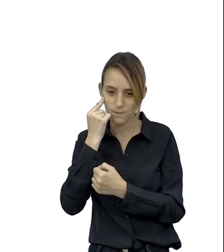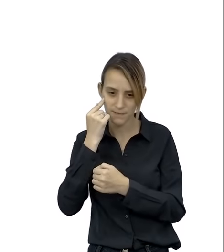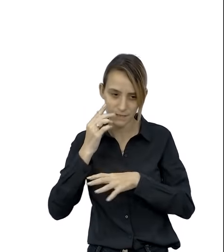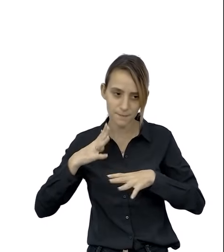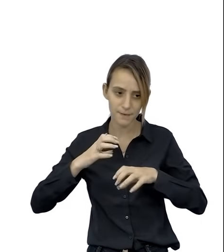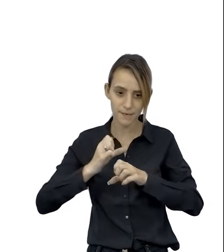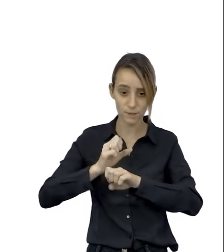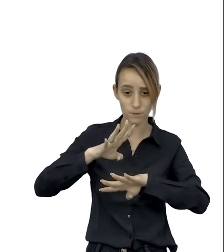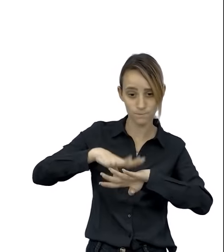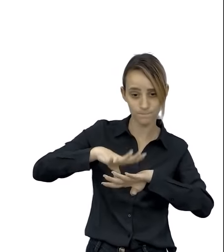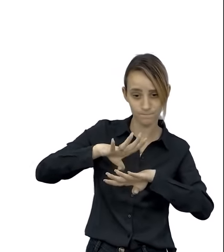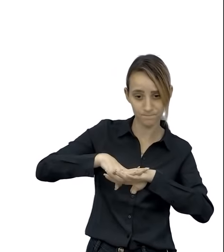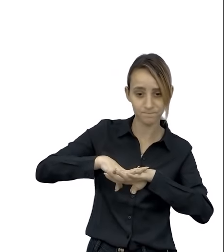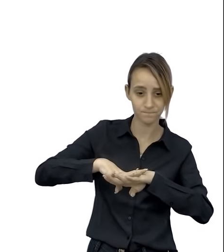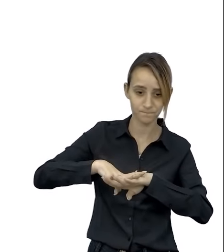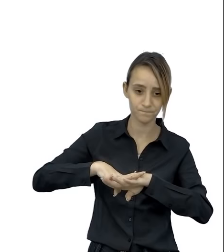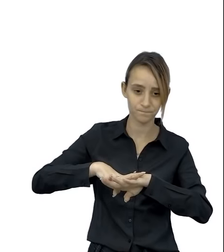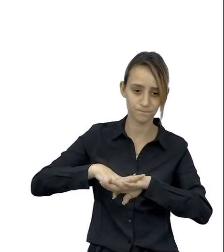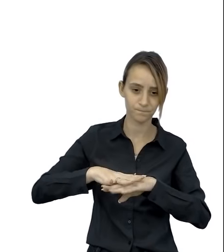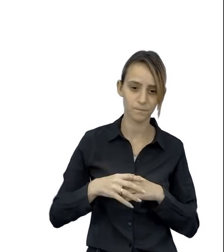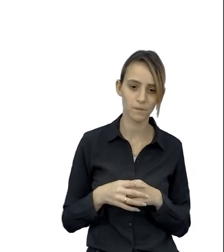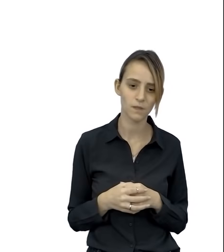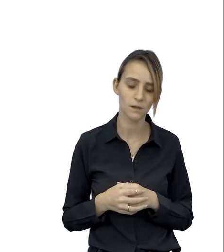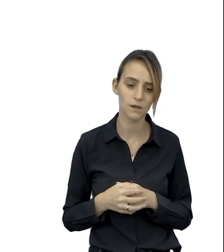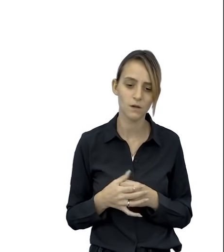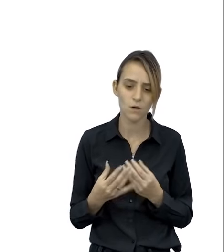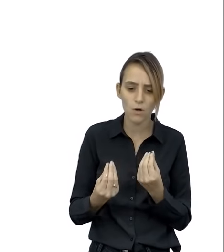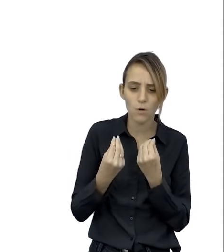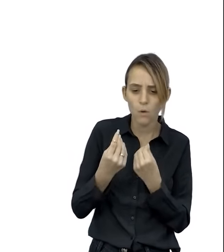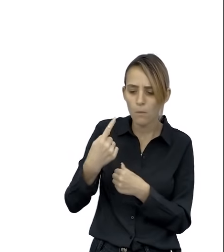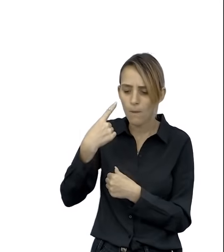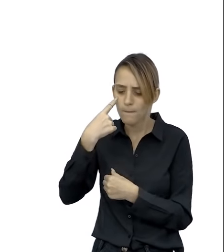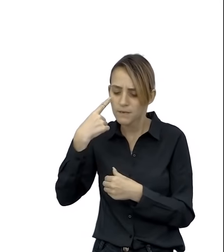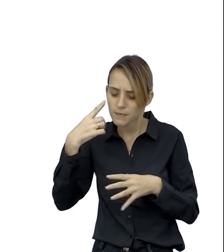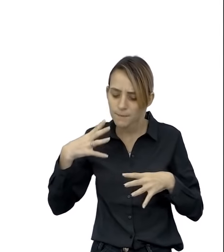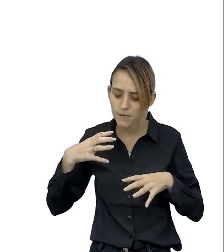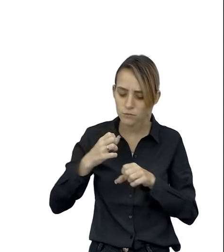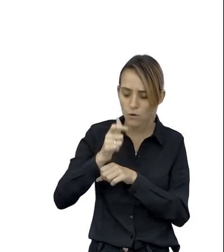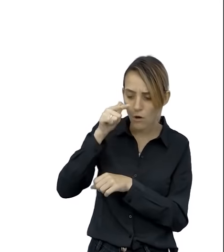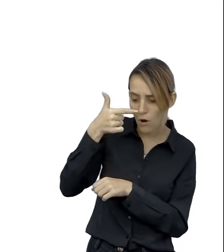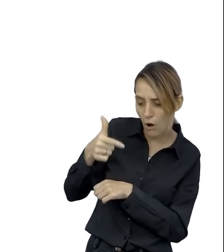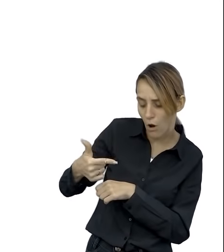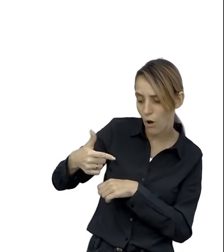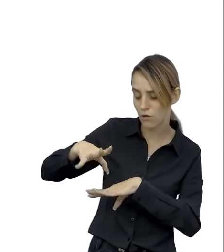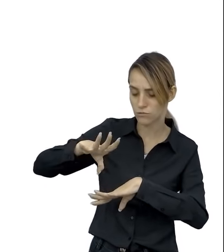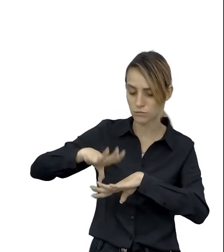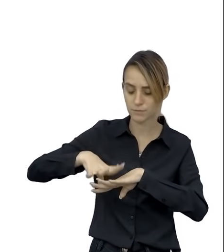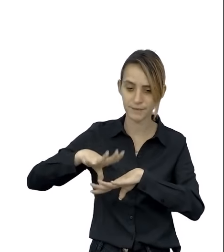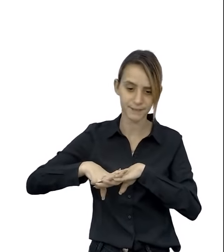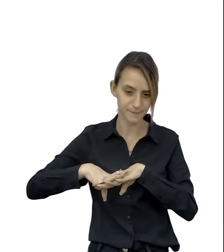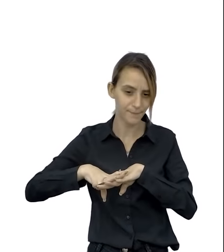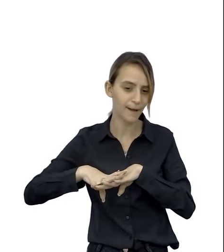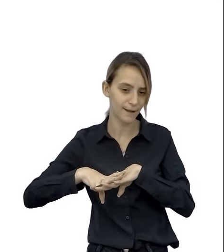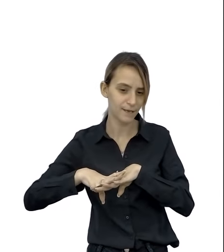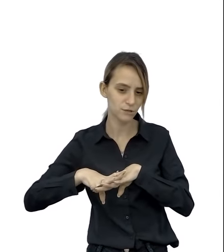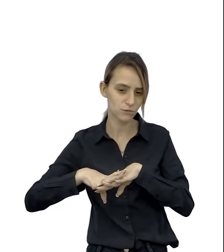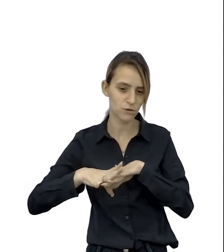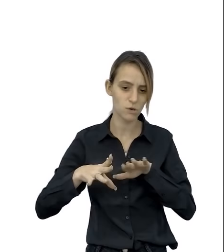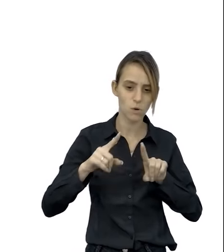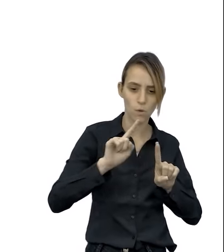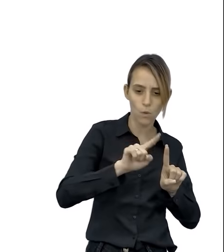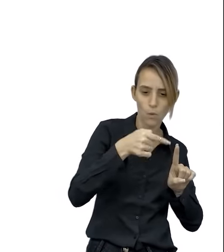buscando cuidar de como o pensamento aritmético está inserido, assim como as operações do campo aditivo,